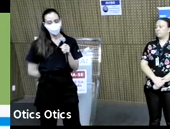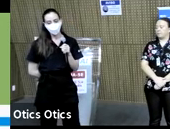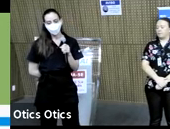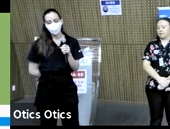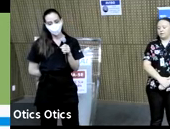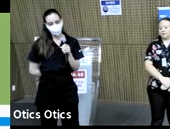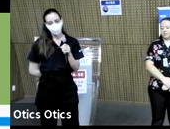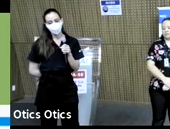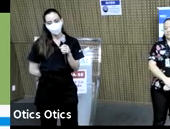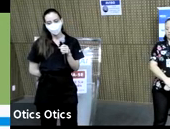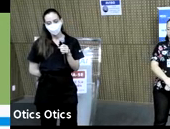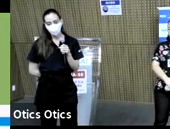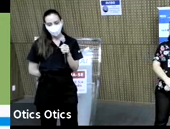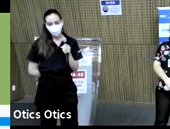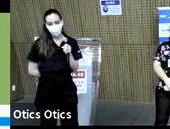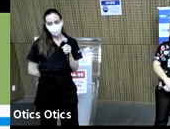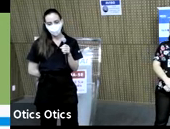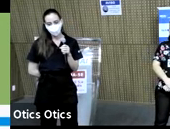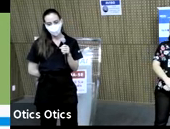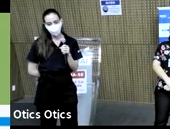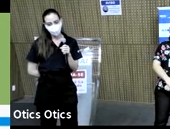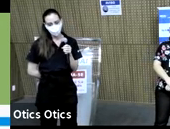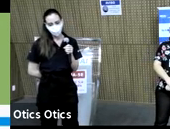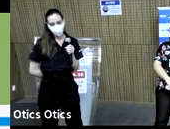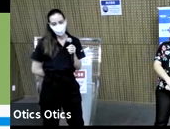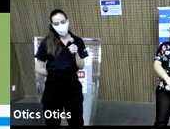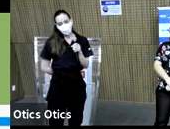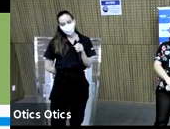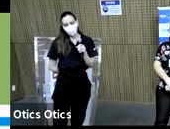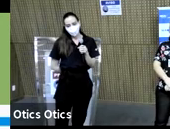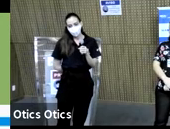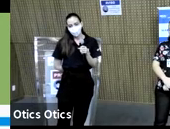nós tivemos um positivo que nós estamos tratando, de uma gestante.